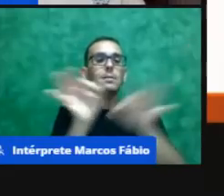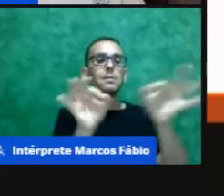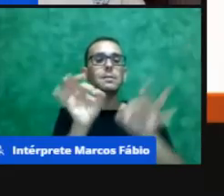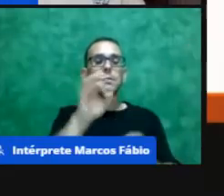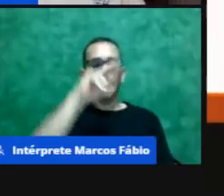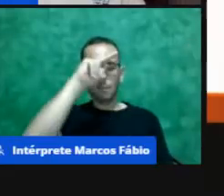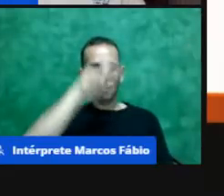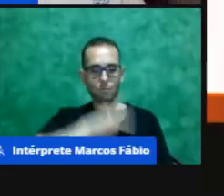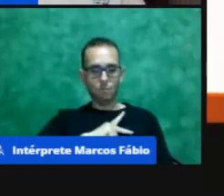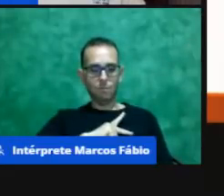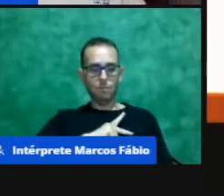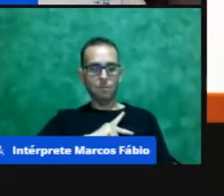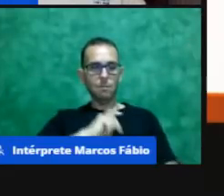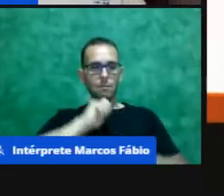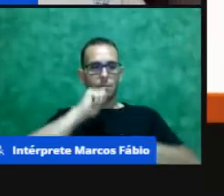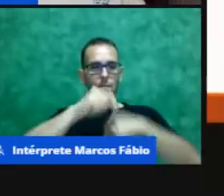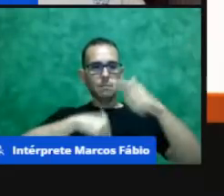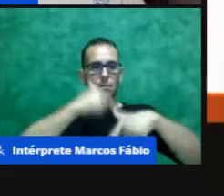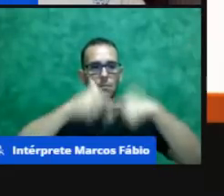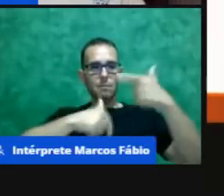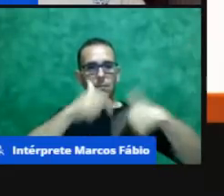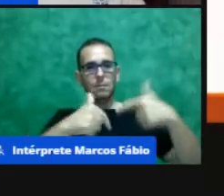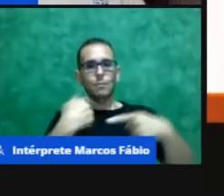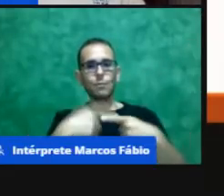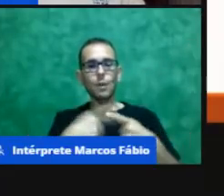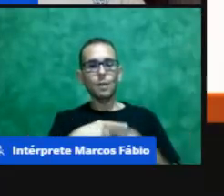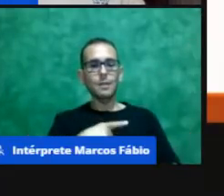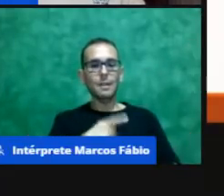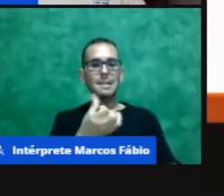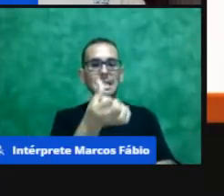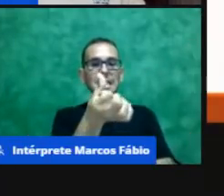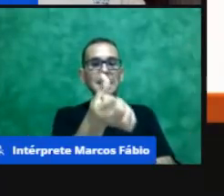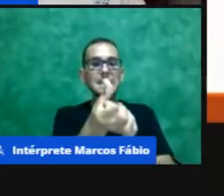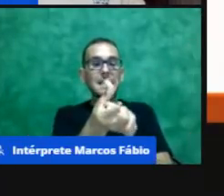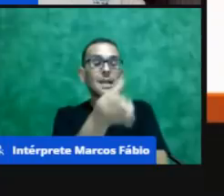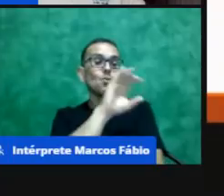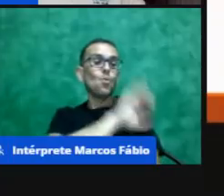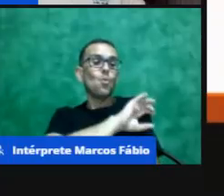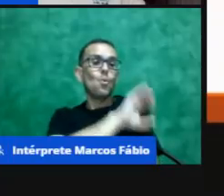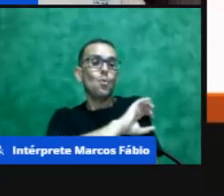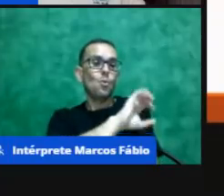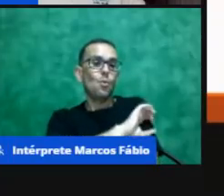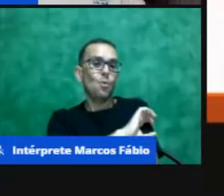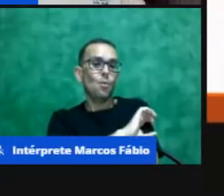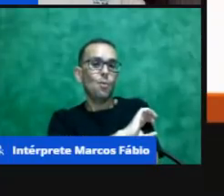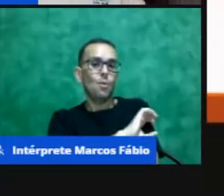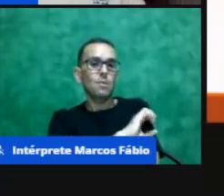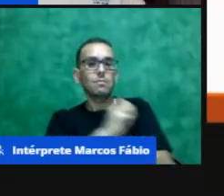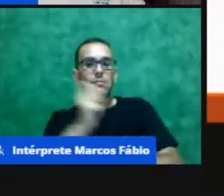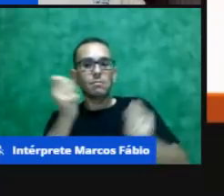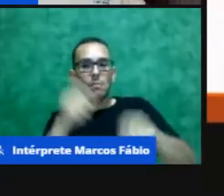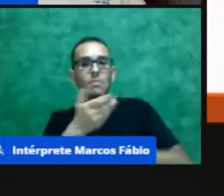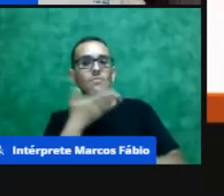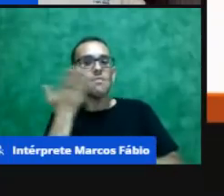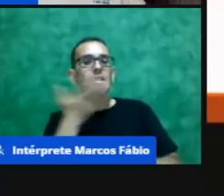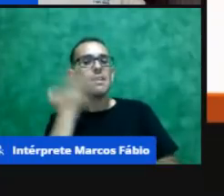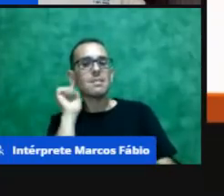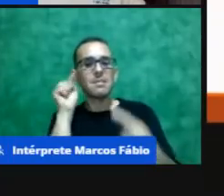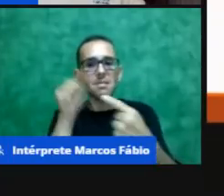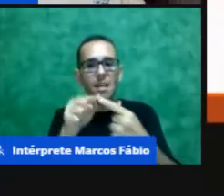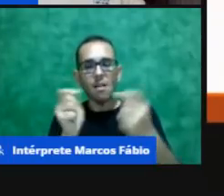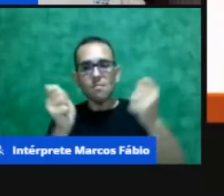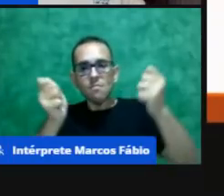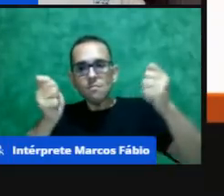questão de organização minha, né, até porque eu tenho 6 coordenadores, então para facilitar o meu trabalho eu tento sempre